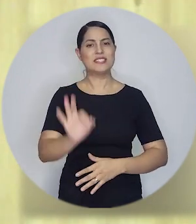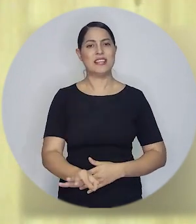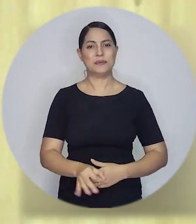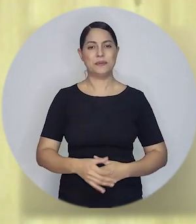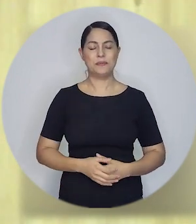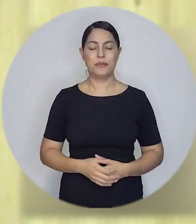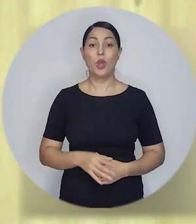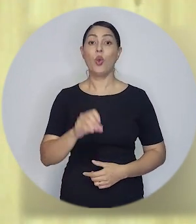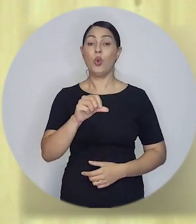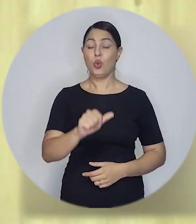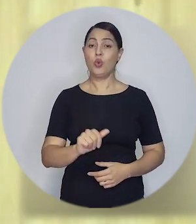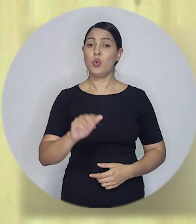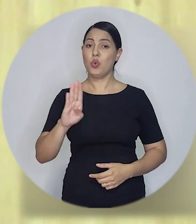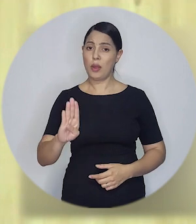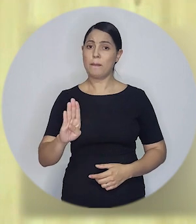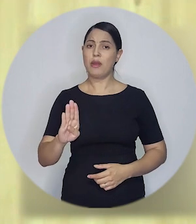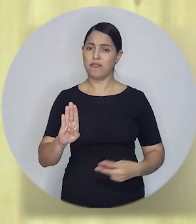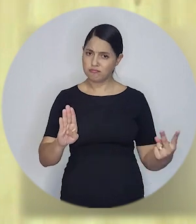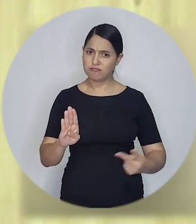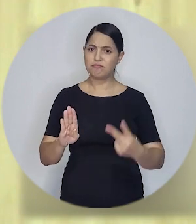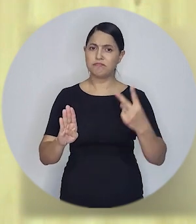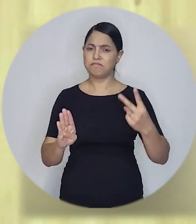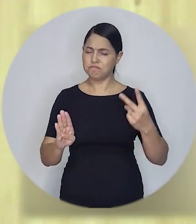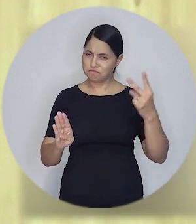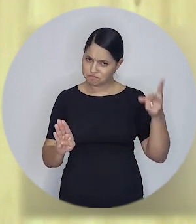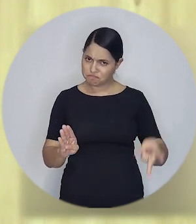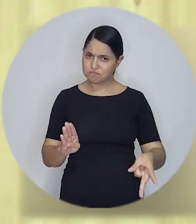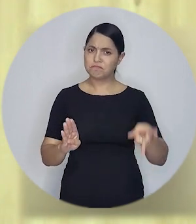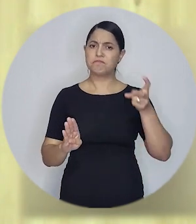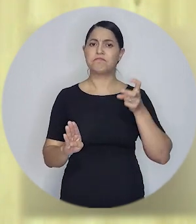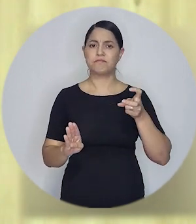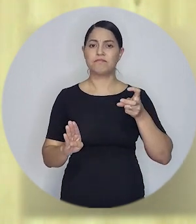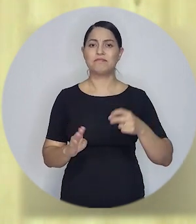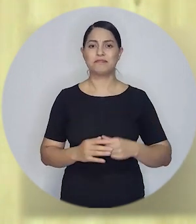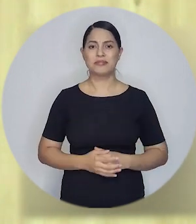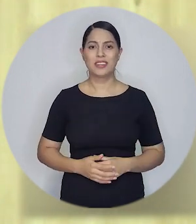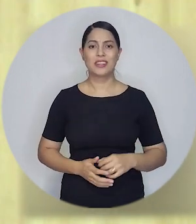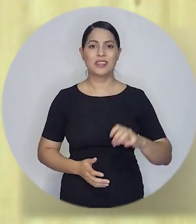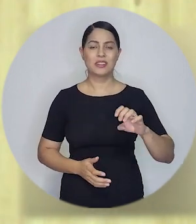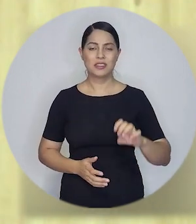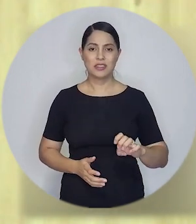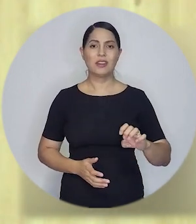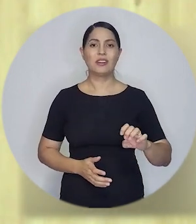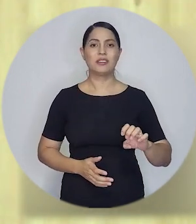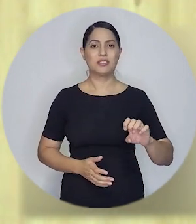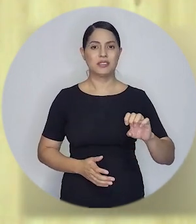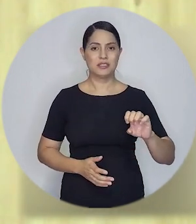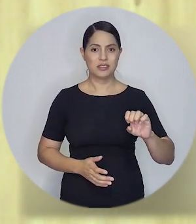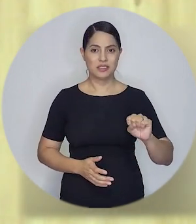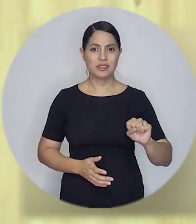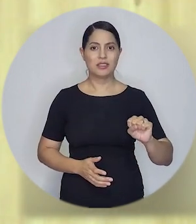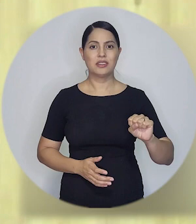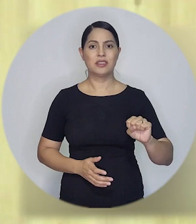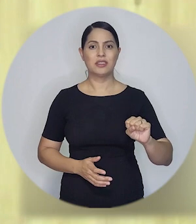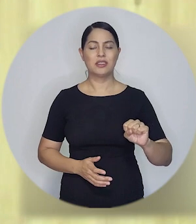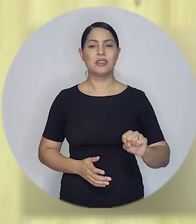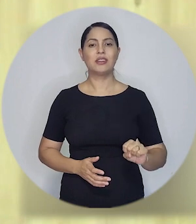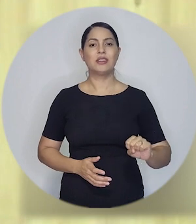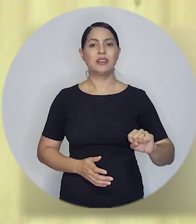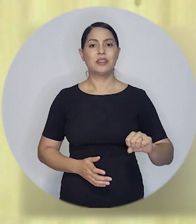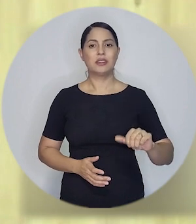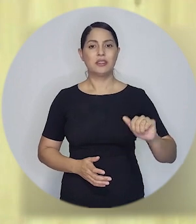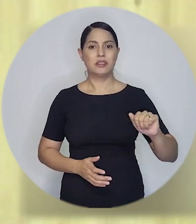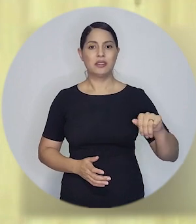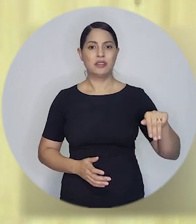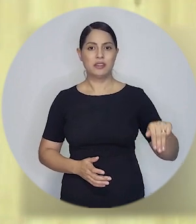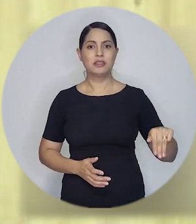certo. E aproveito para reafirmar que a OAB reconhece e valoriza o trabalho realizado pela Escola Superior e pelo